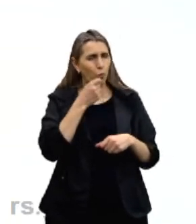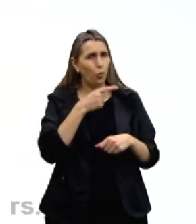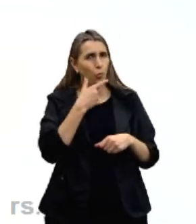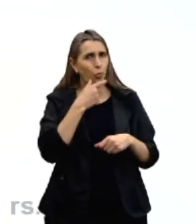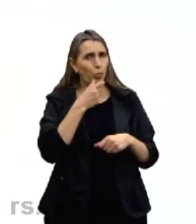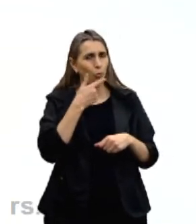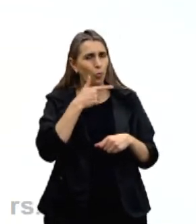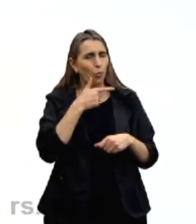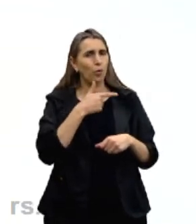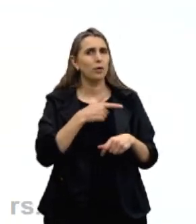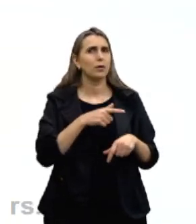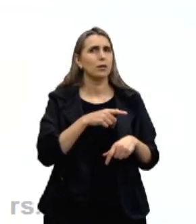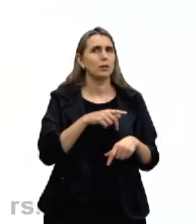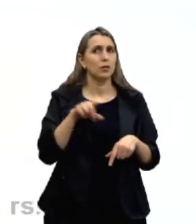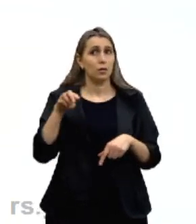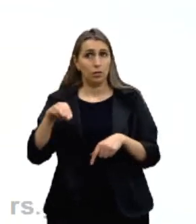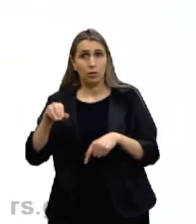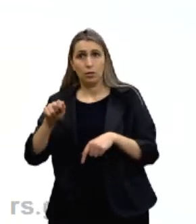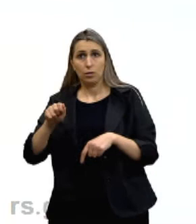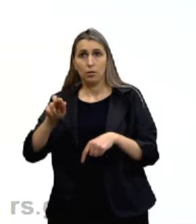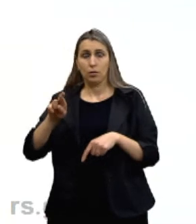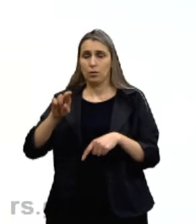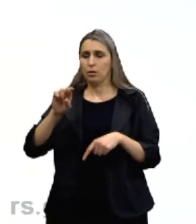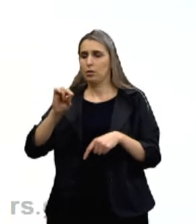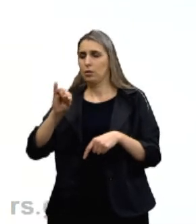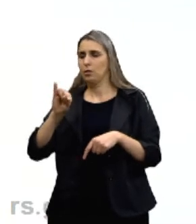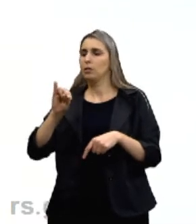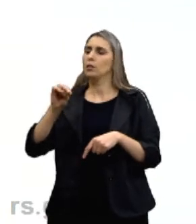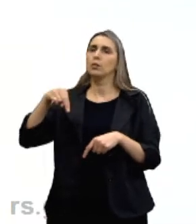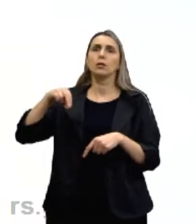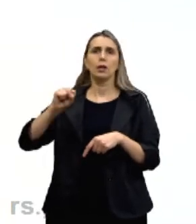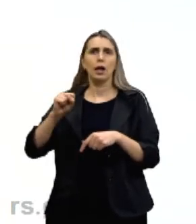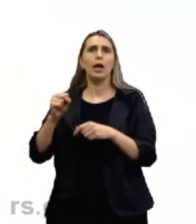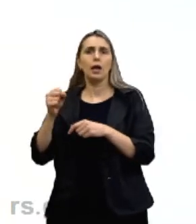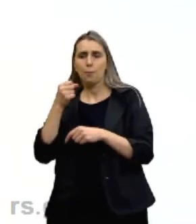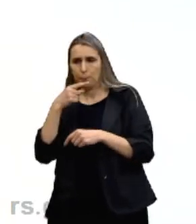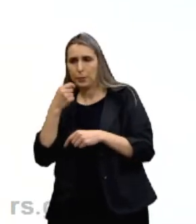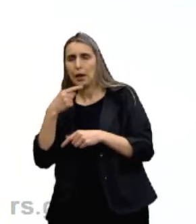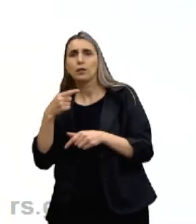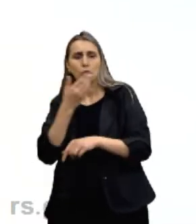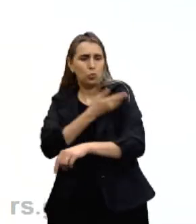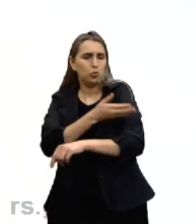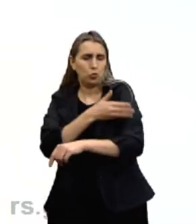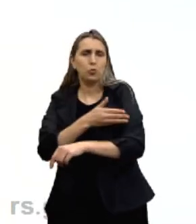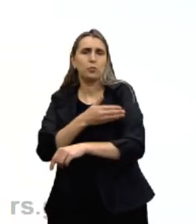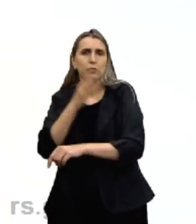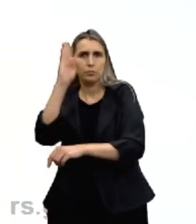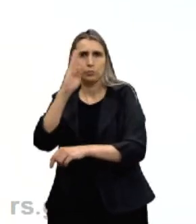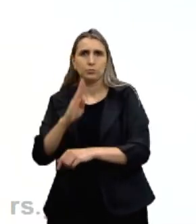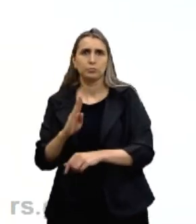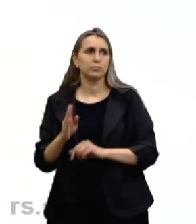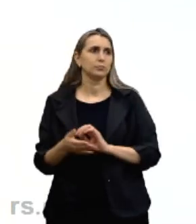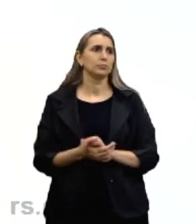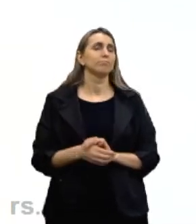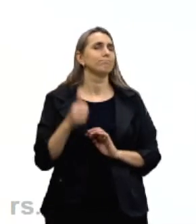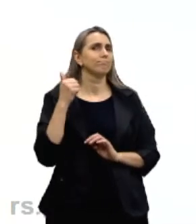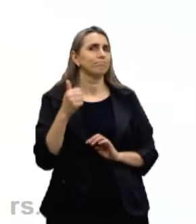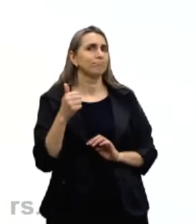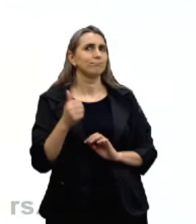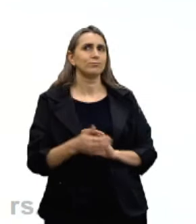humor também o Martins Pena é uma sátira mesmo é uma análise bem cômica dos costumes do brasileiro Certo meus queridões a